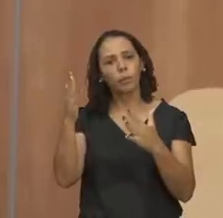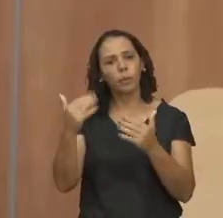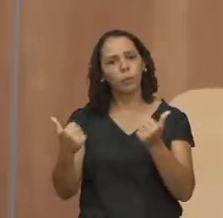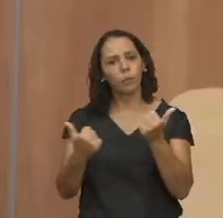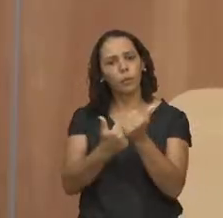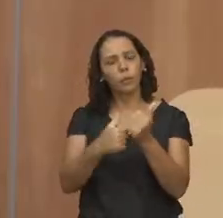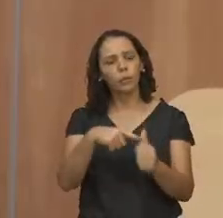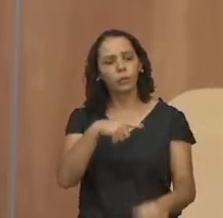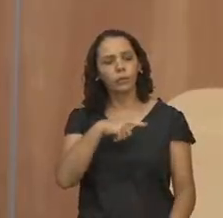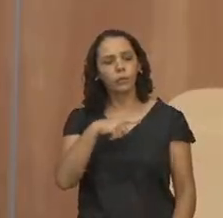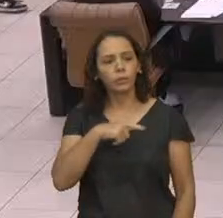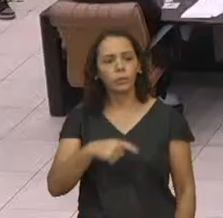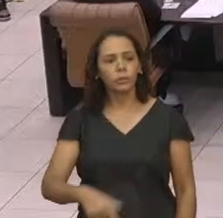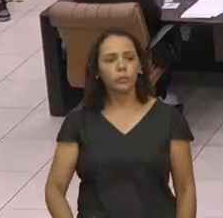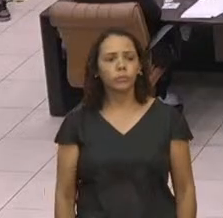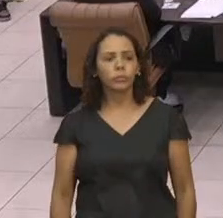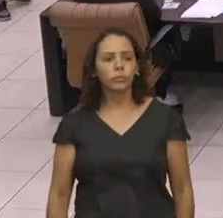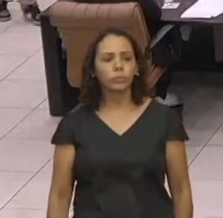Obrigado.